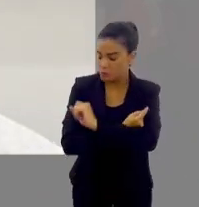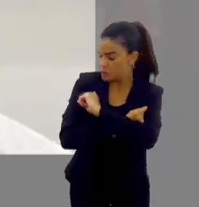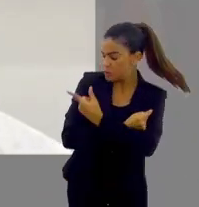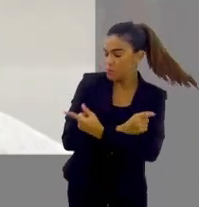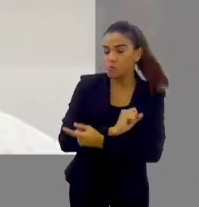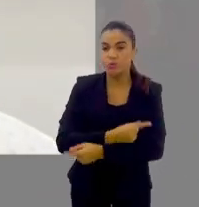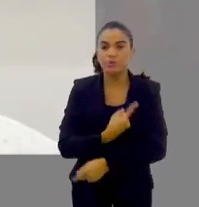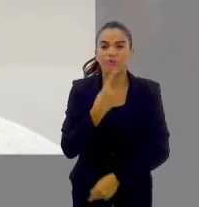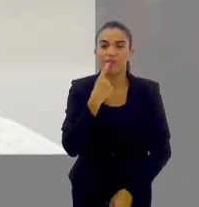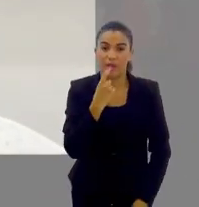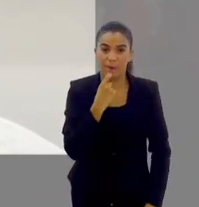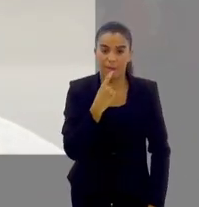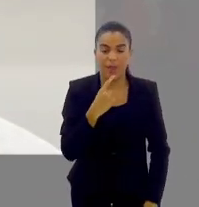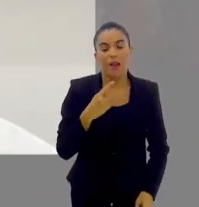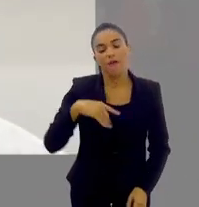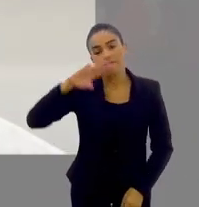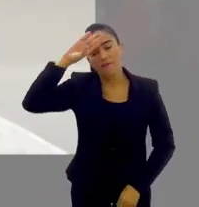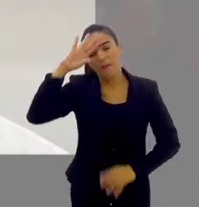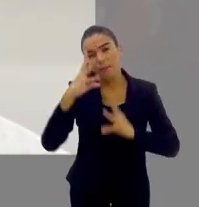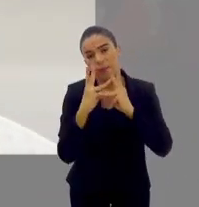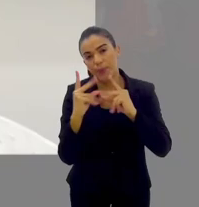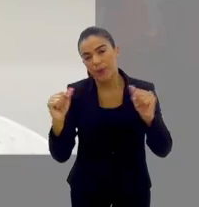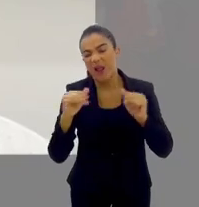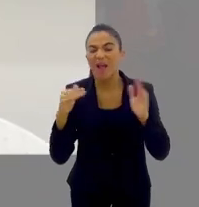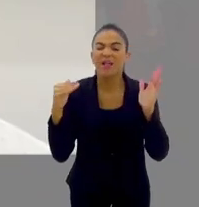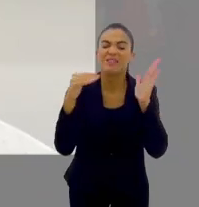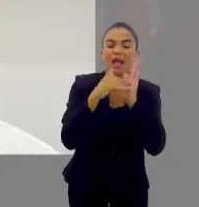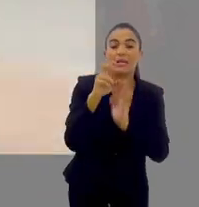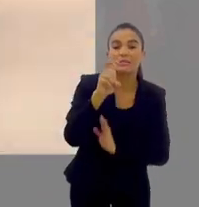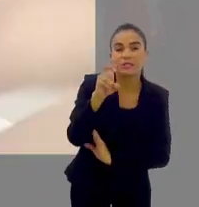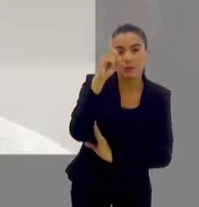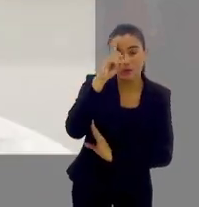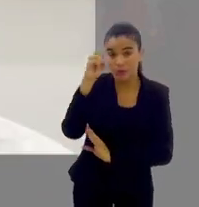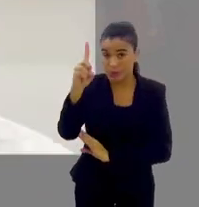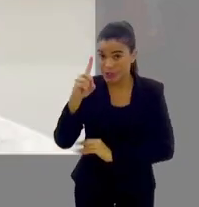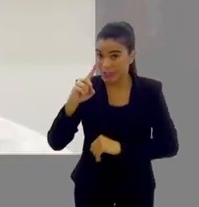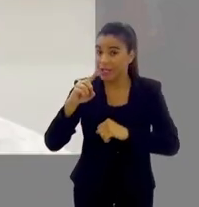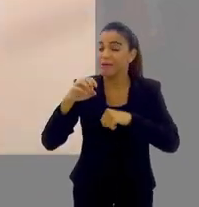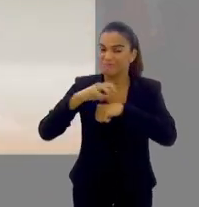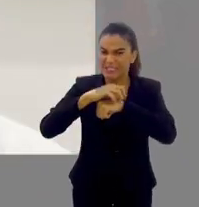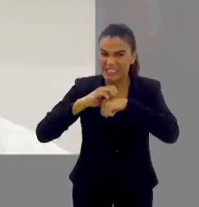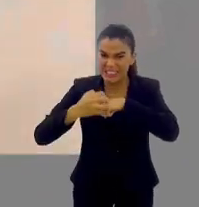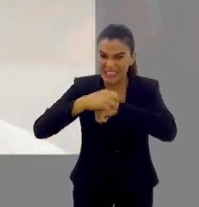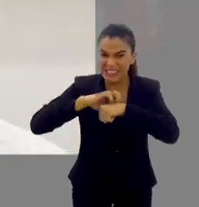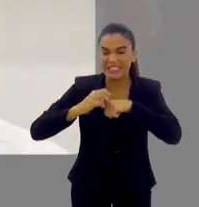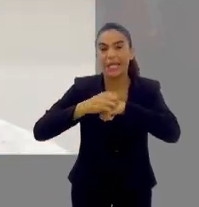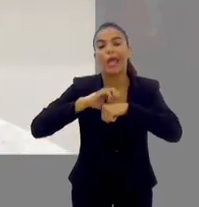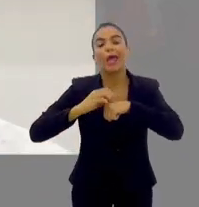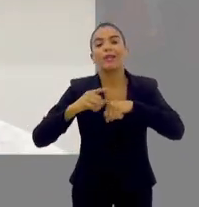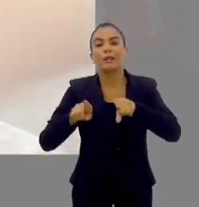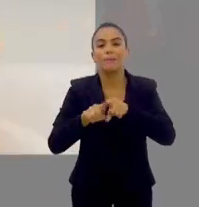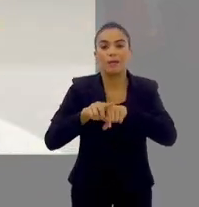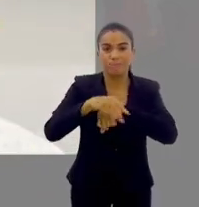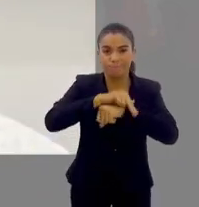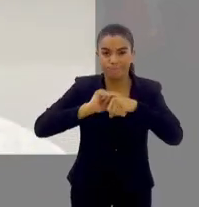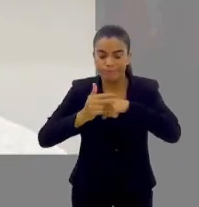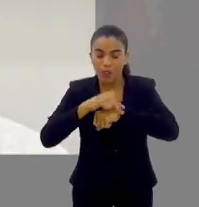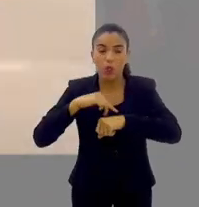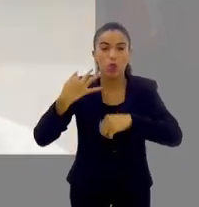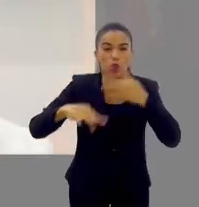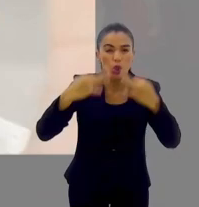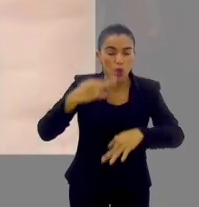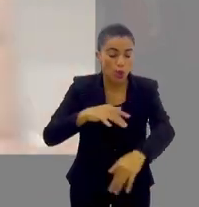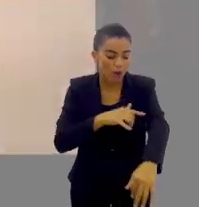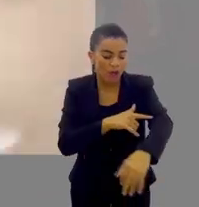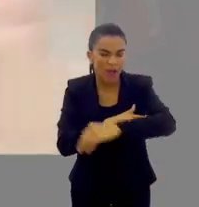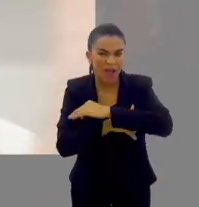mais tardio. É depois que melhora da febre, lá para o quinto dia. Já zika e chikungunya são mais precoces, né? A